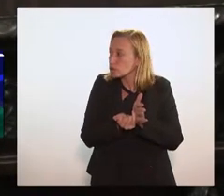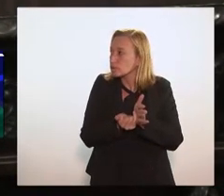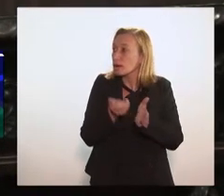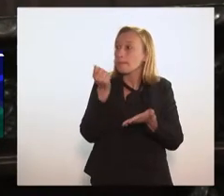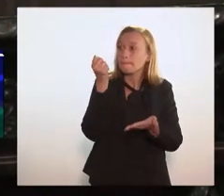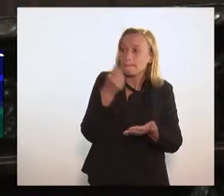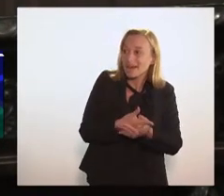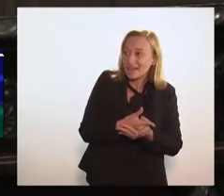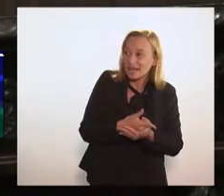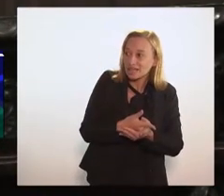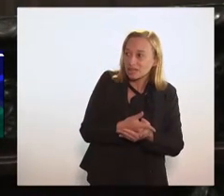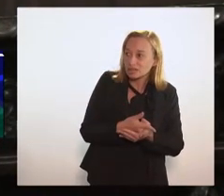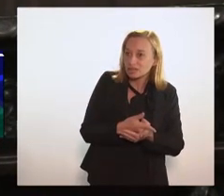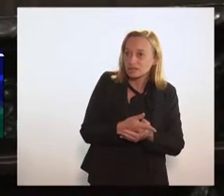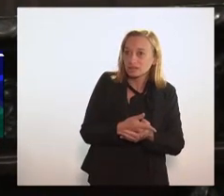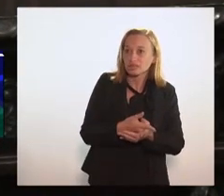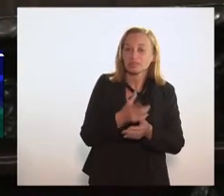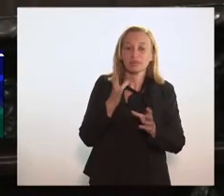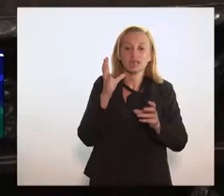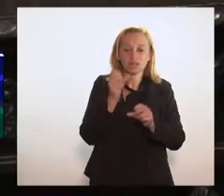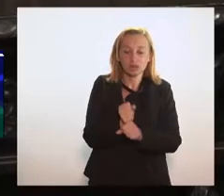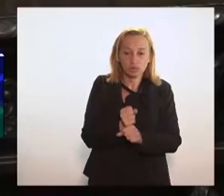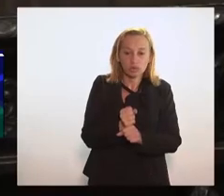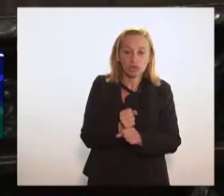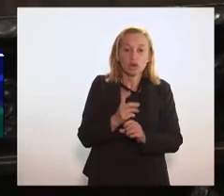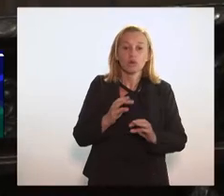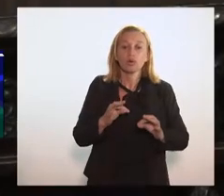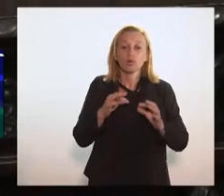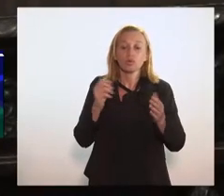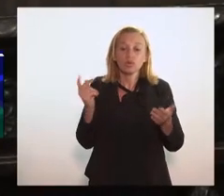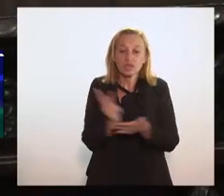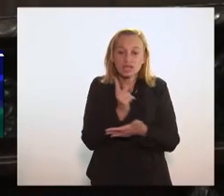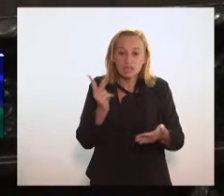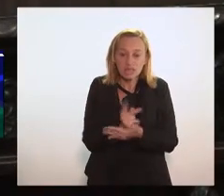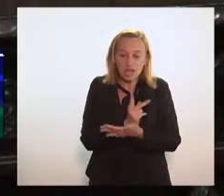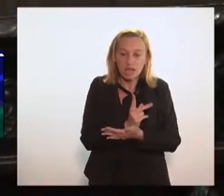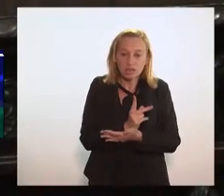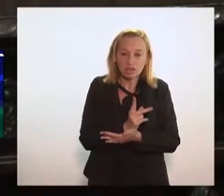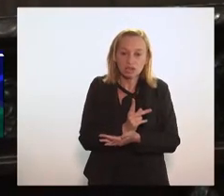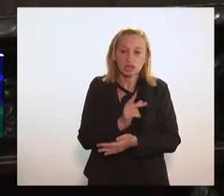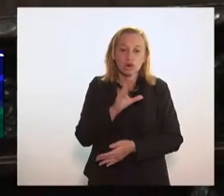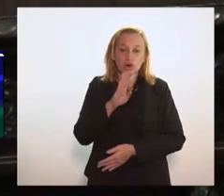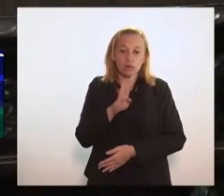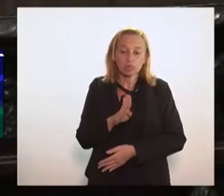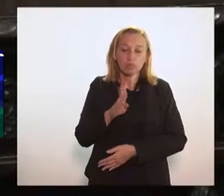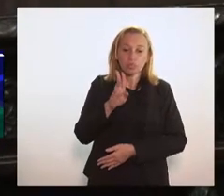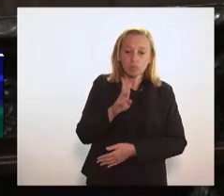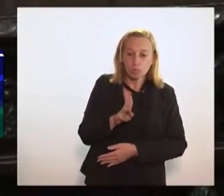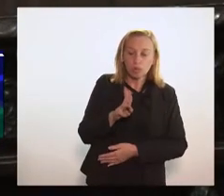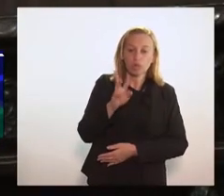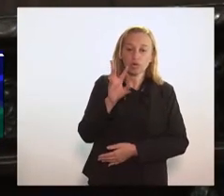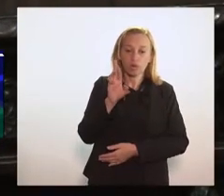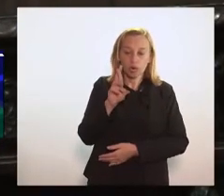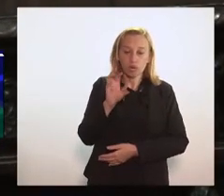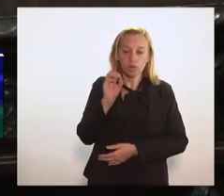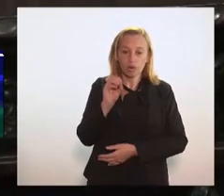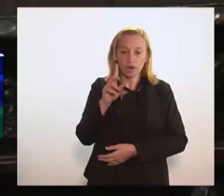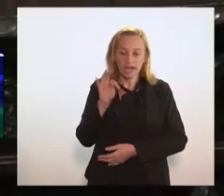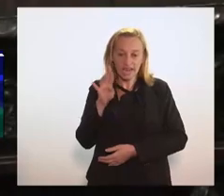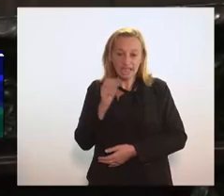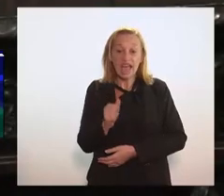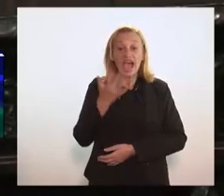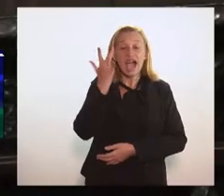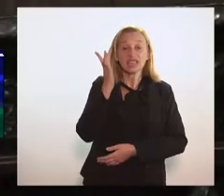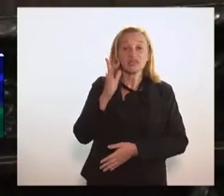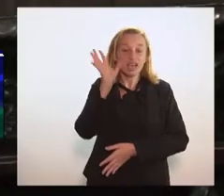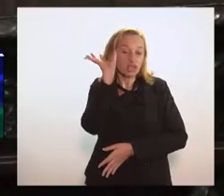pagarão pelas contas e pelos abusos dos burocratas que acham que vão resolver